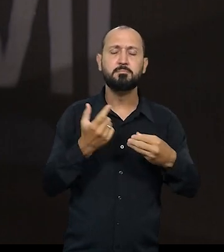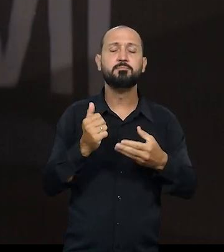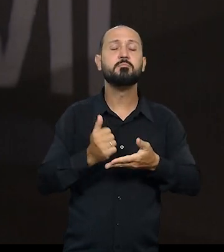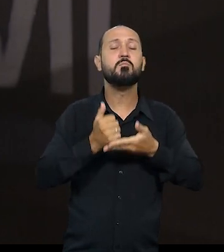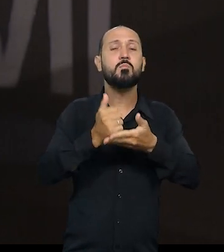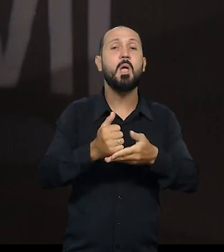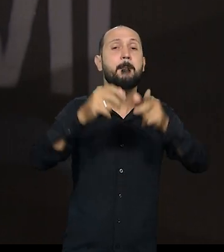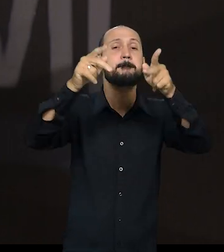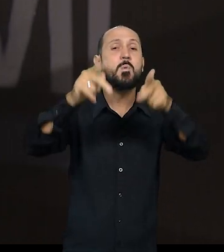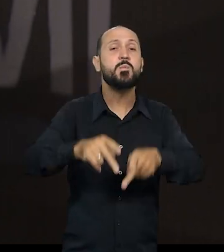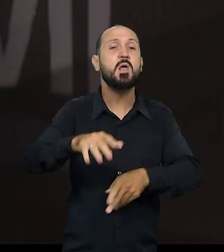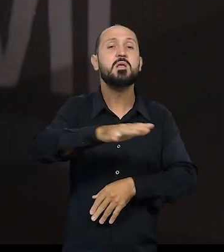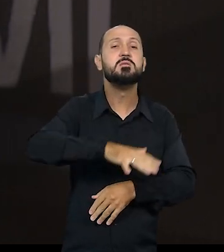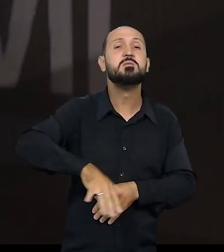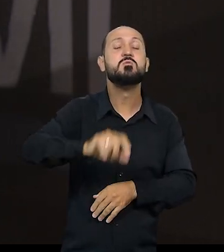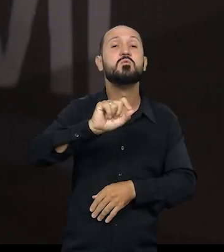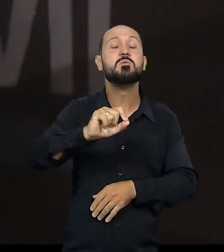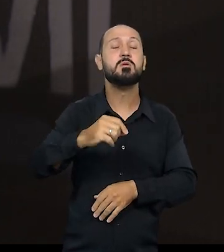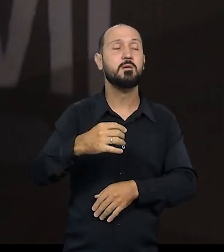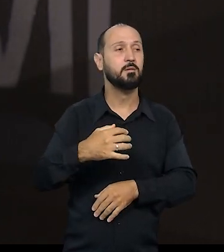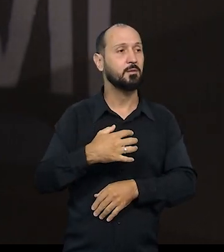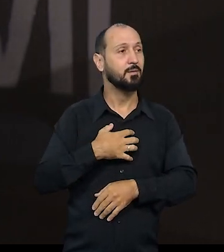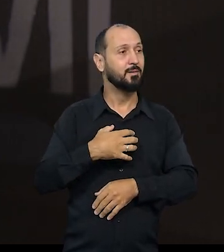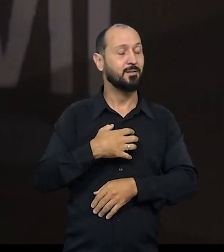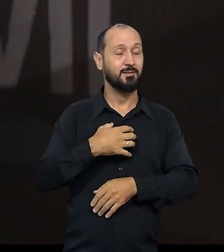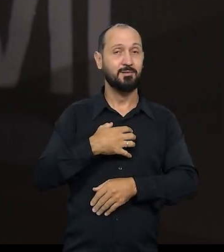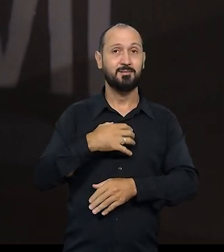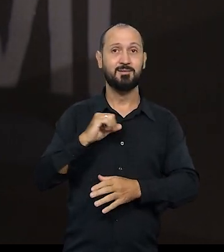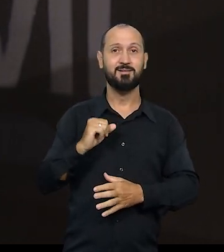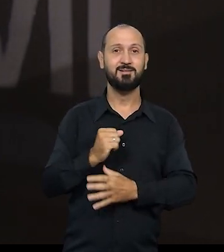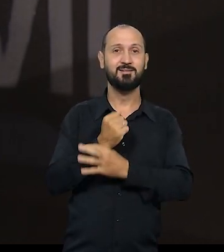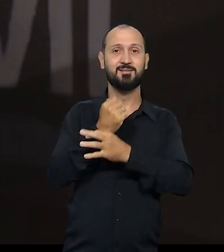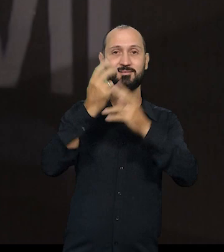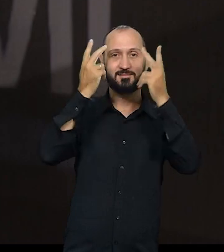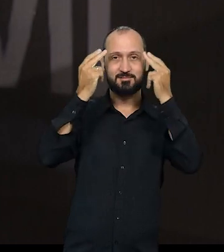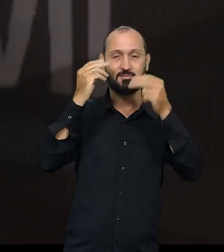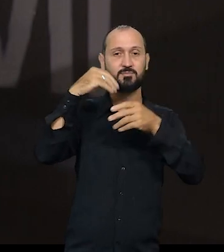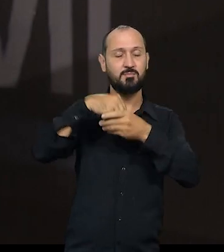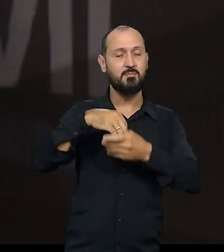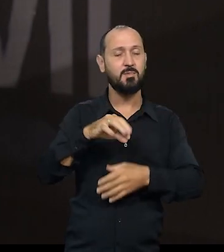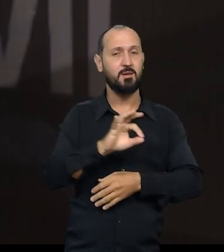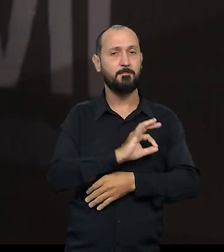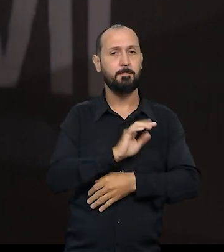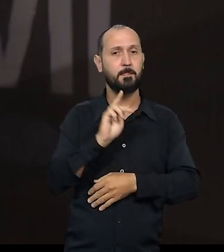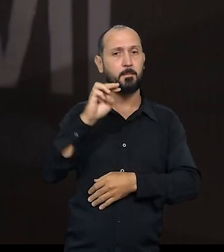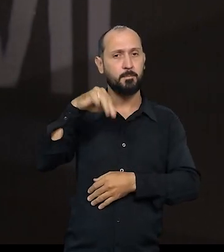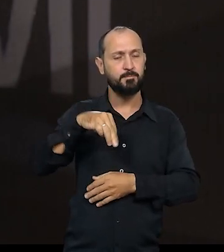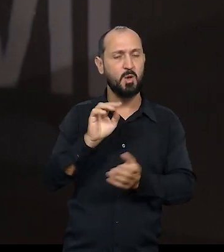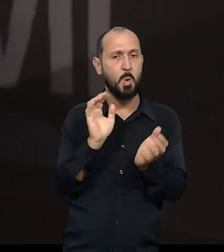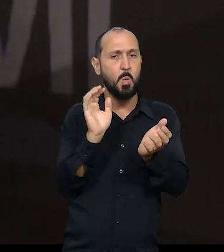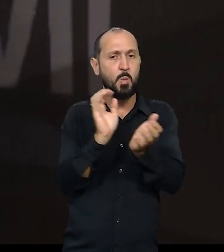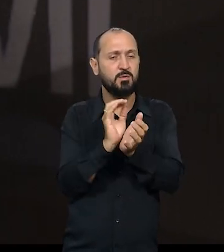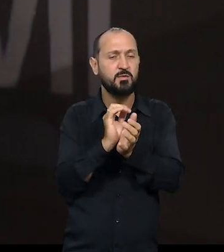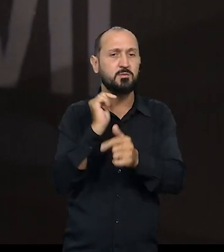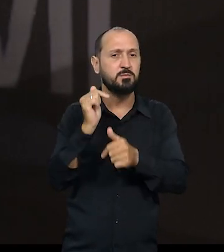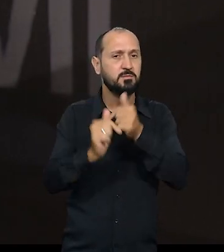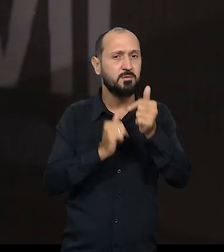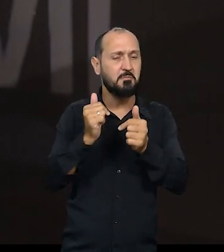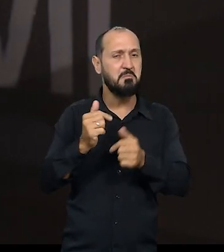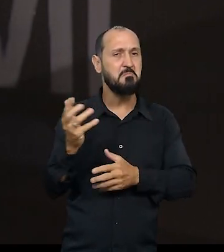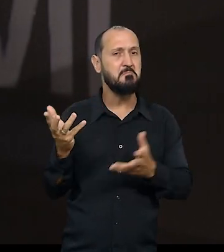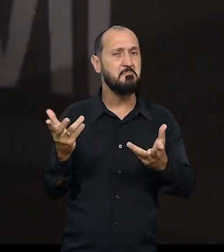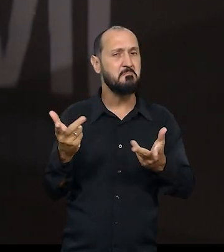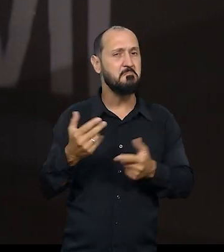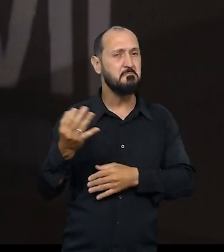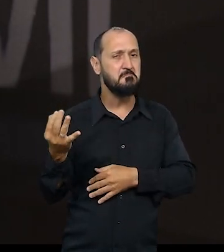à população do estado uma sensação de segurança. Na Polícia Militar, um esquadrão faz esse trabalho com